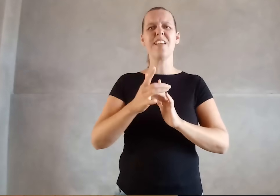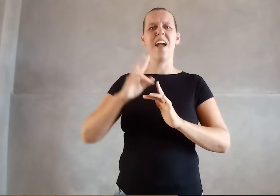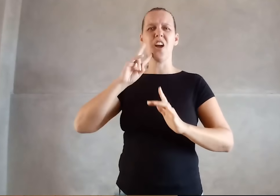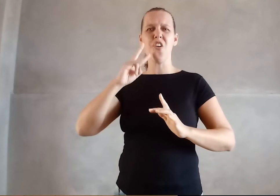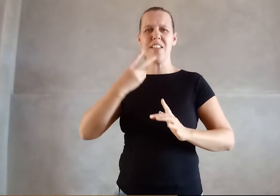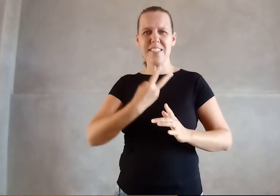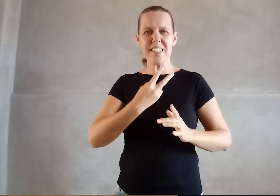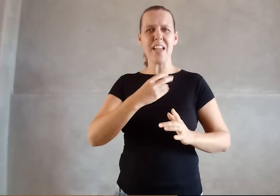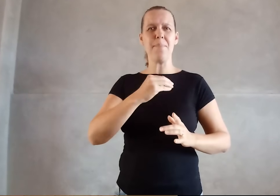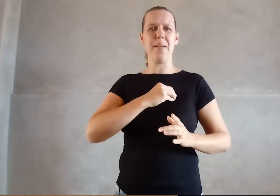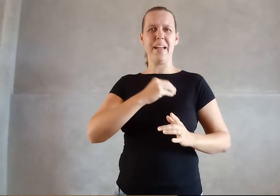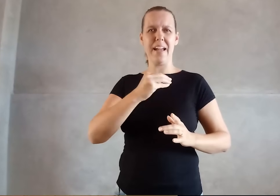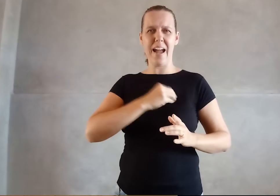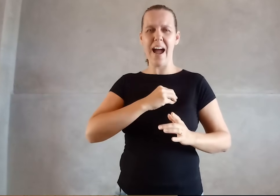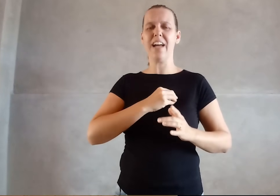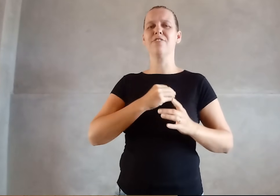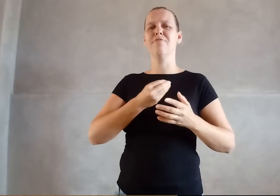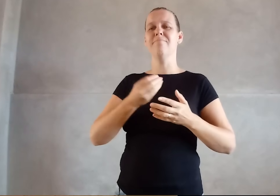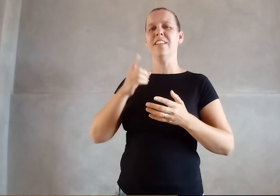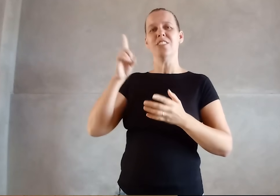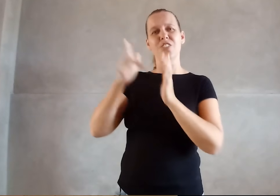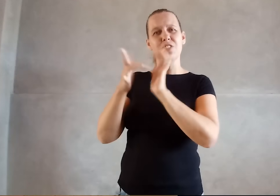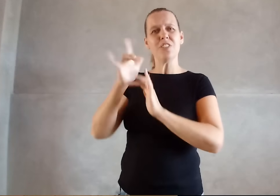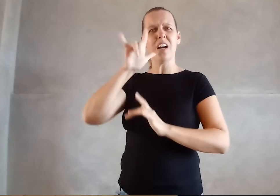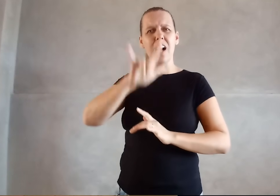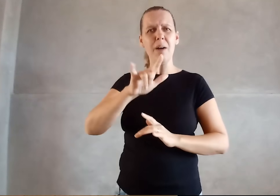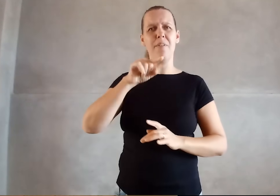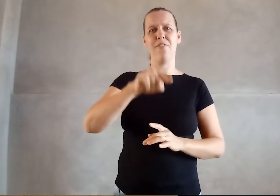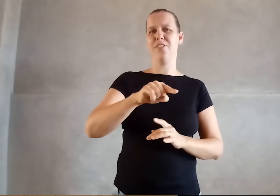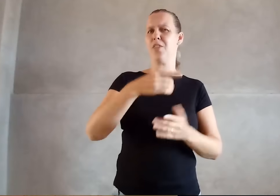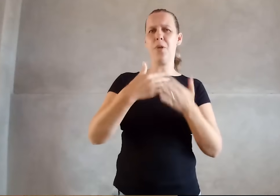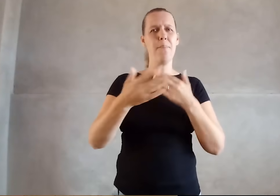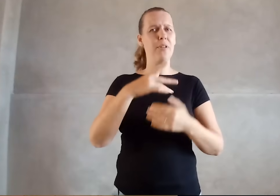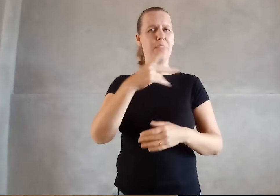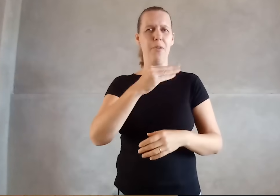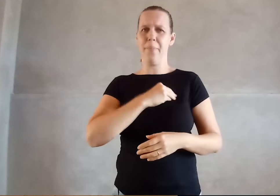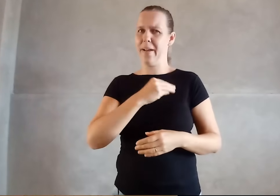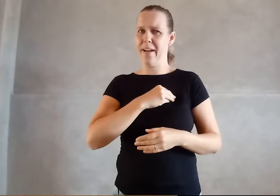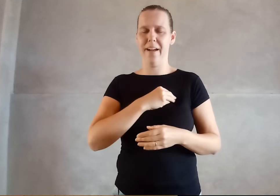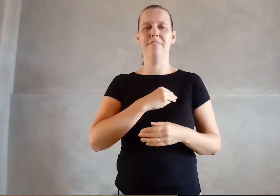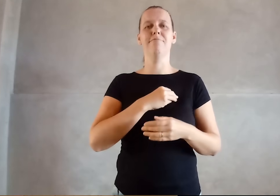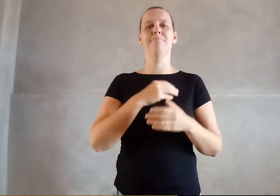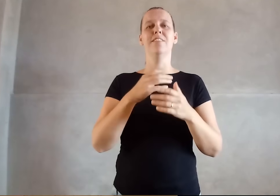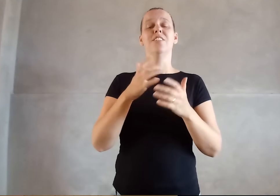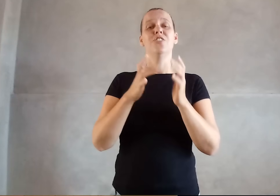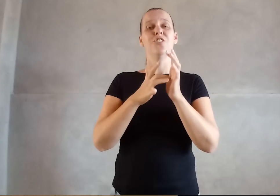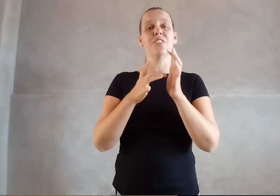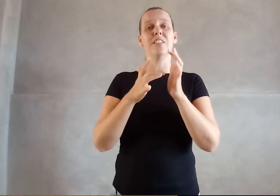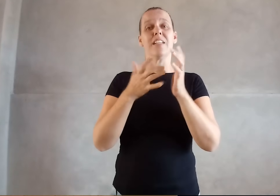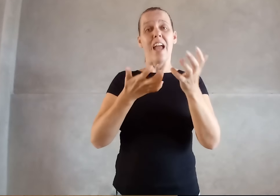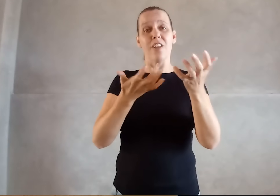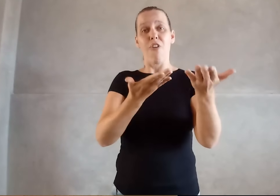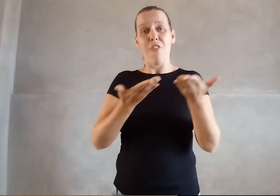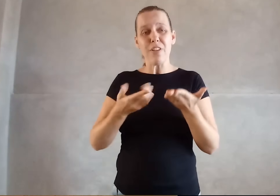tenha cometido. E eu quero te convidar a, colocando a fé em Cristo, arrependendo-se dos seus pecados, hoje, receber a Jesus no